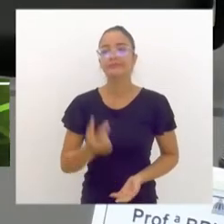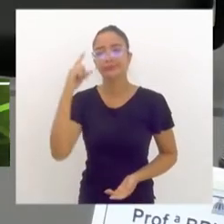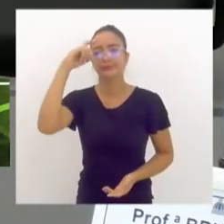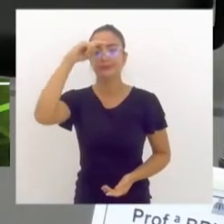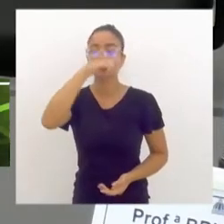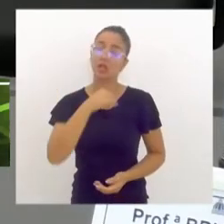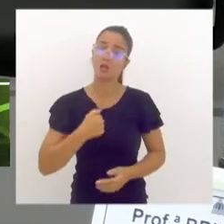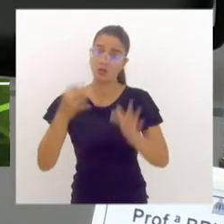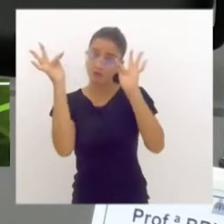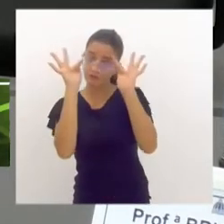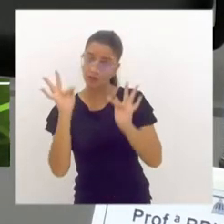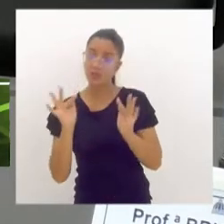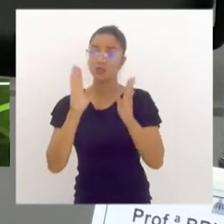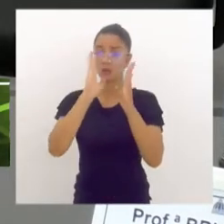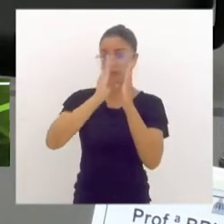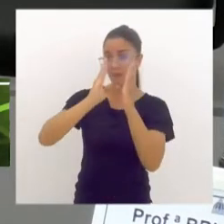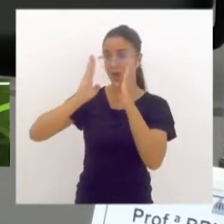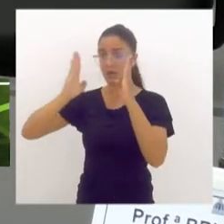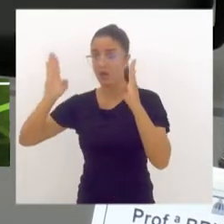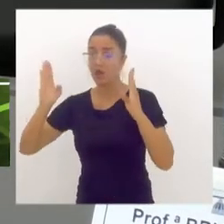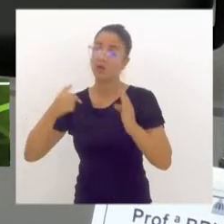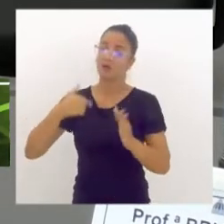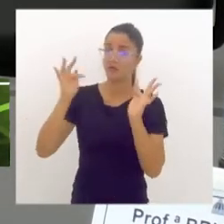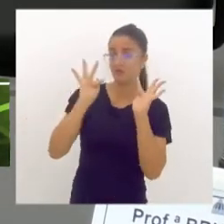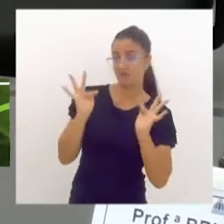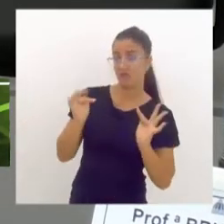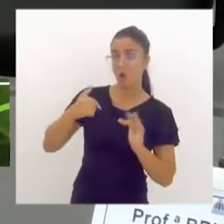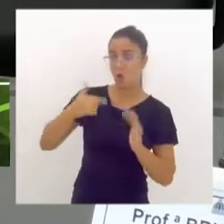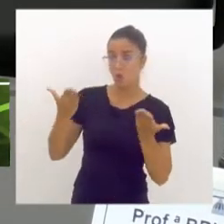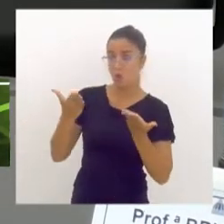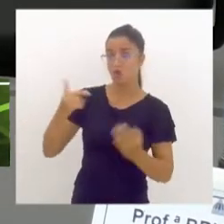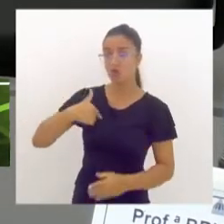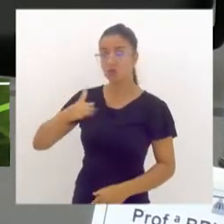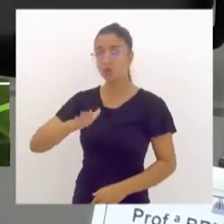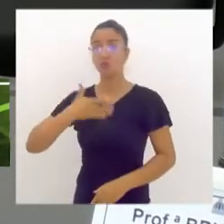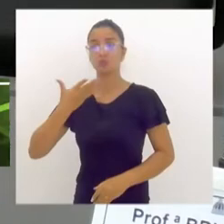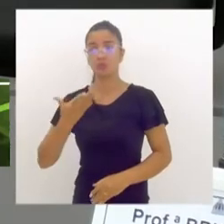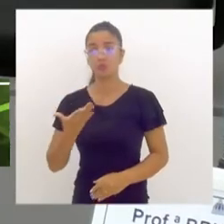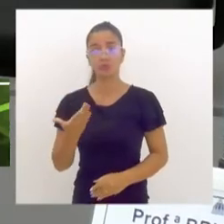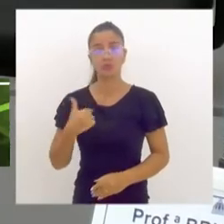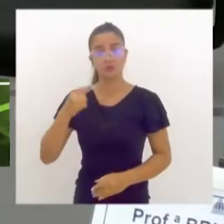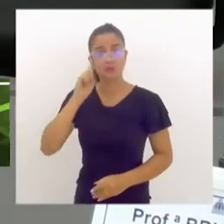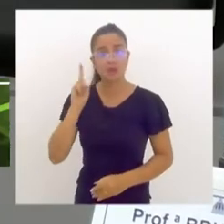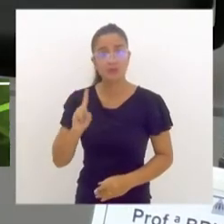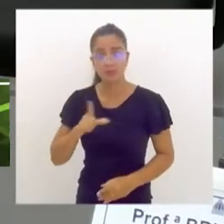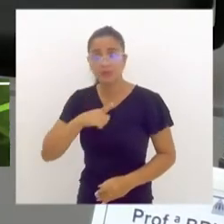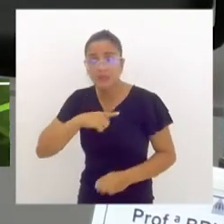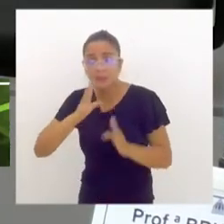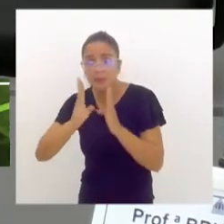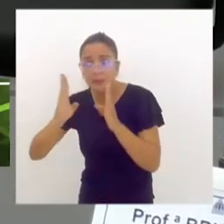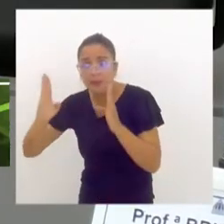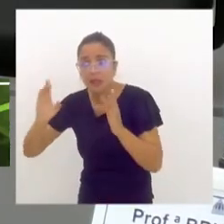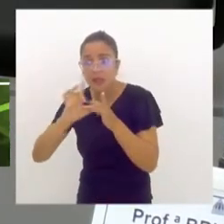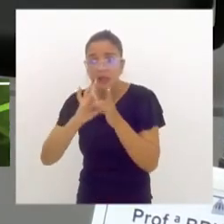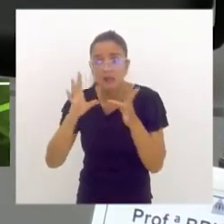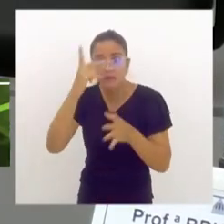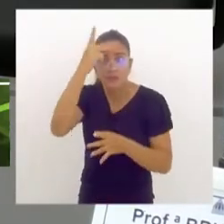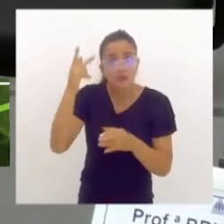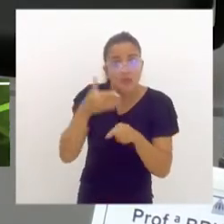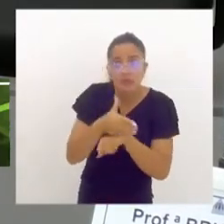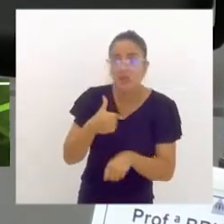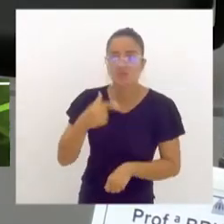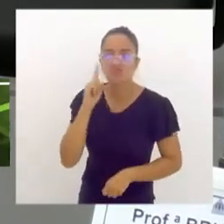saber da biblioteca, confesso que foi uma surpresa para mim. Estou sabendo hoje, como conselheira, que existe uma biblioteca que está aberta ao público. Não